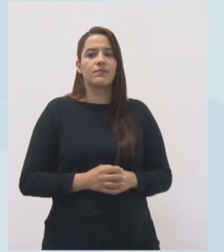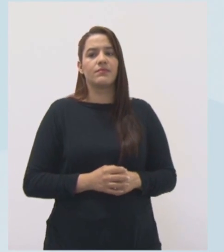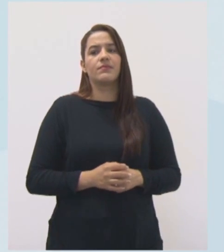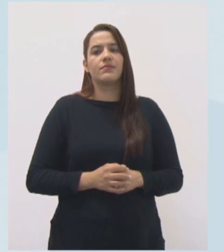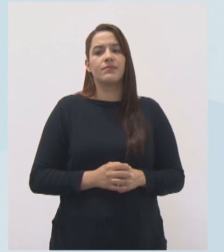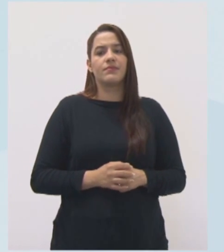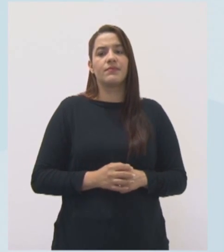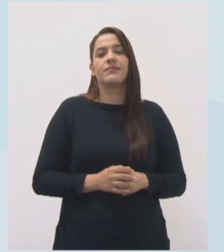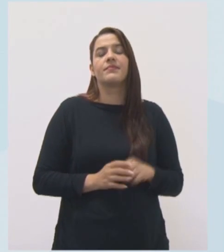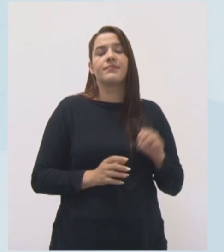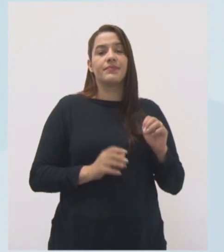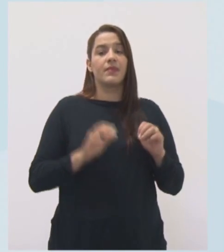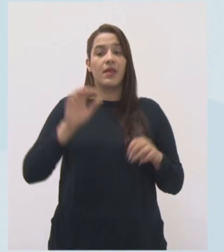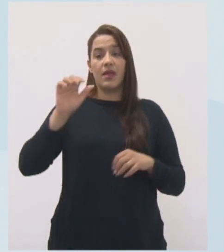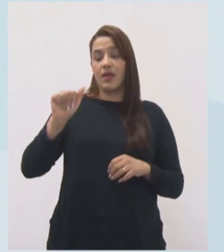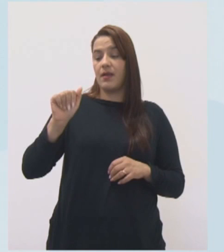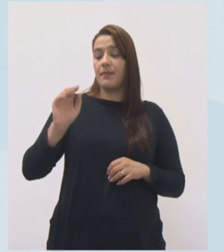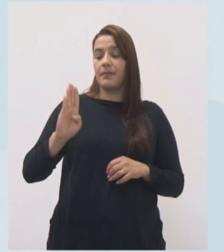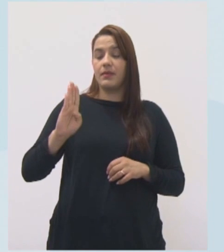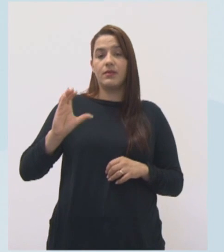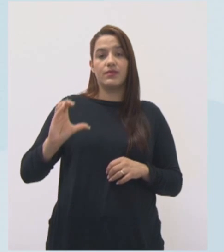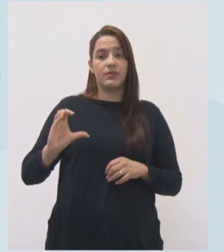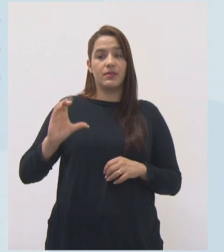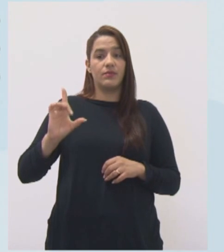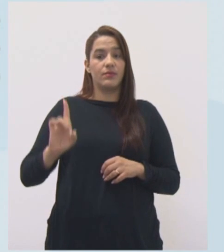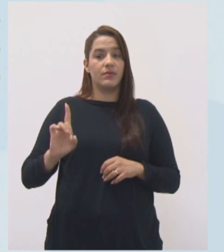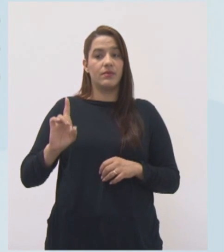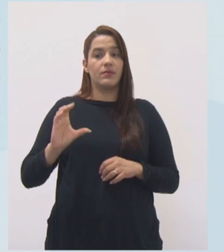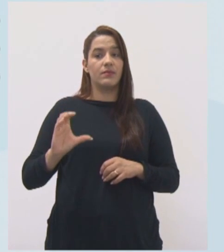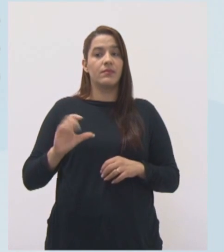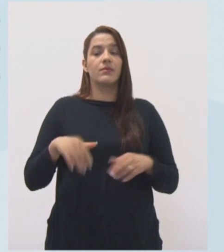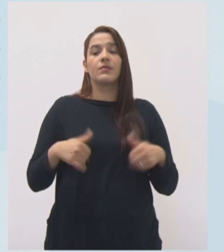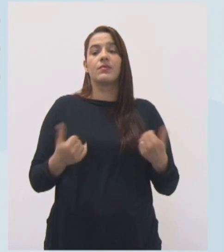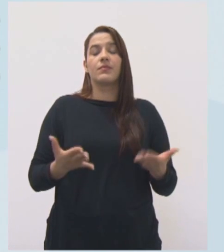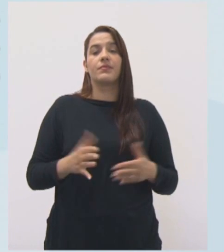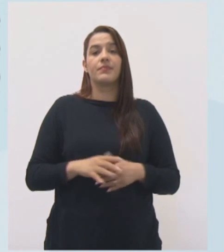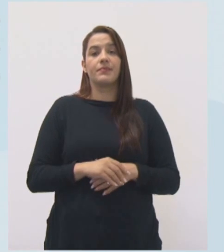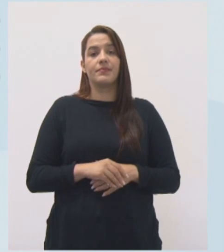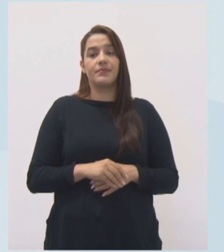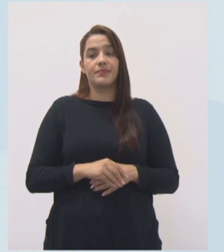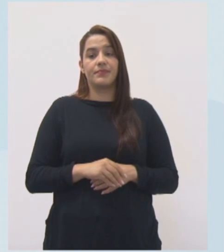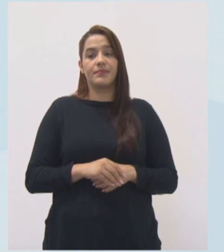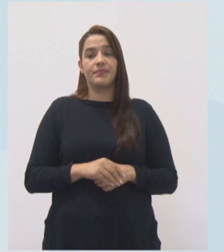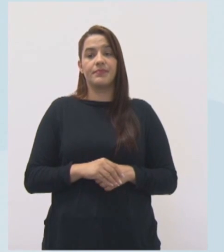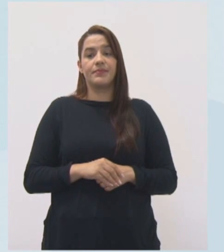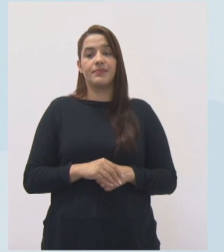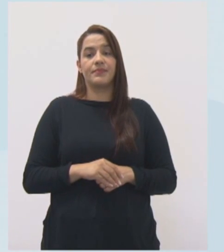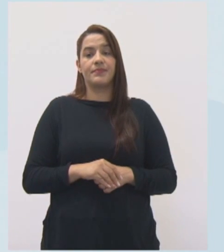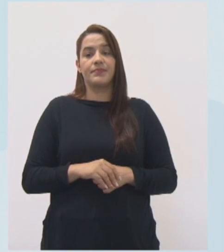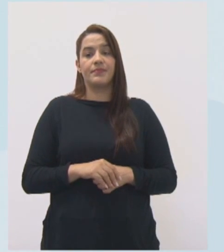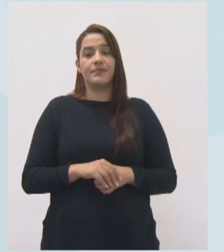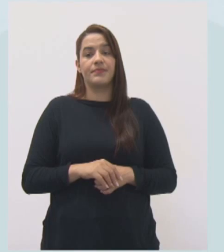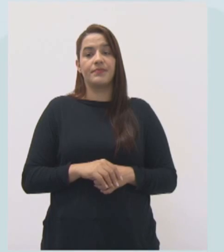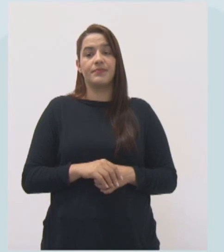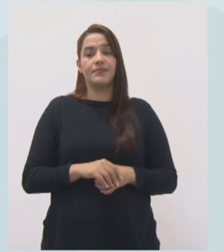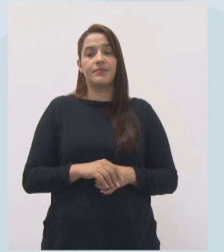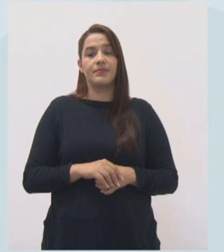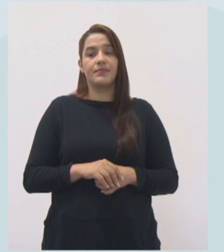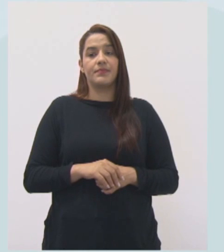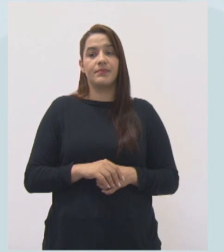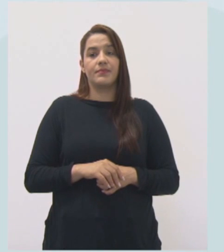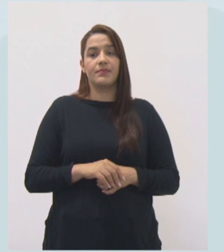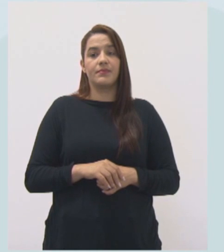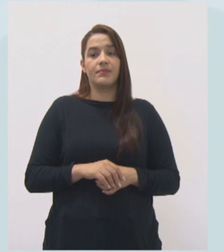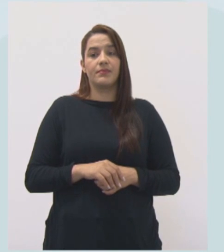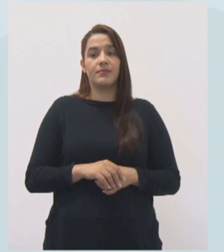E agora, Pro? Olha, só por esse aqui, ó. Opa! Não tá com a caneta. Calma aí, deixa eu pegar a caneta